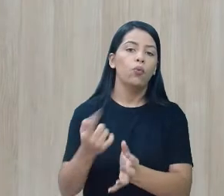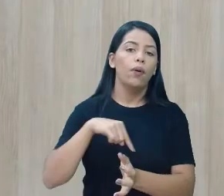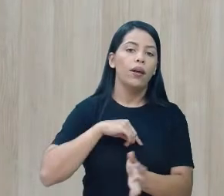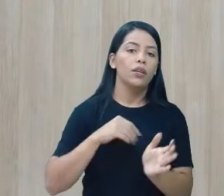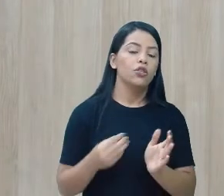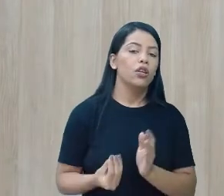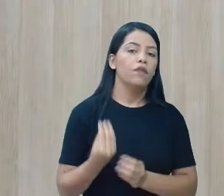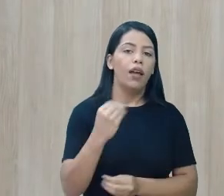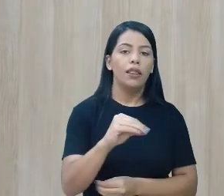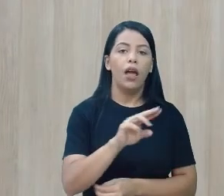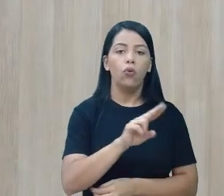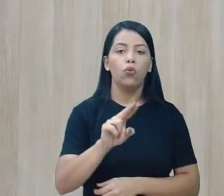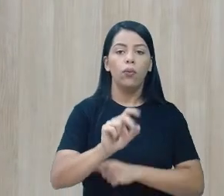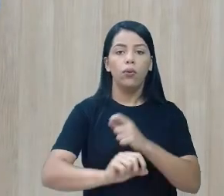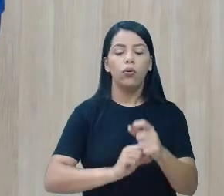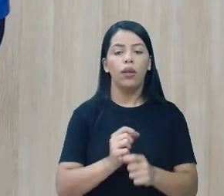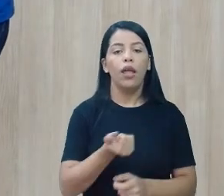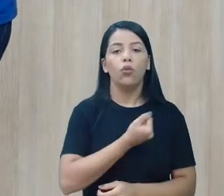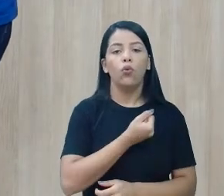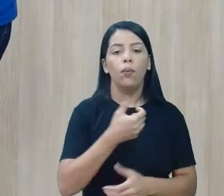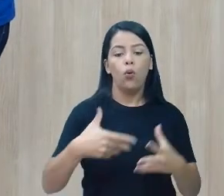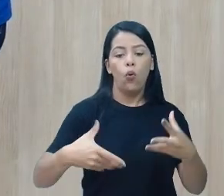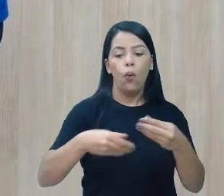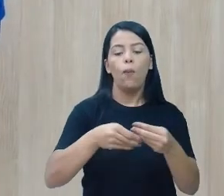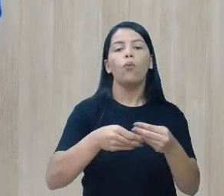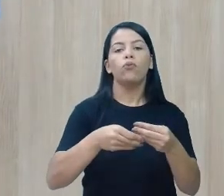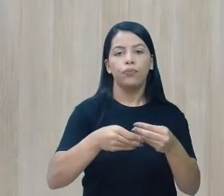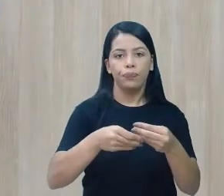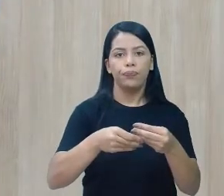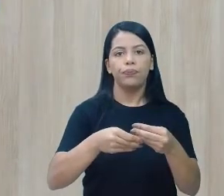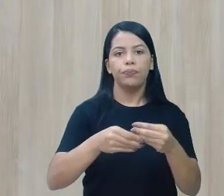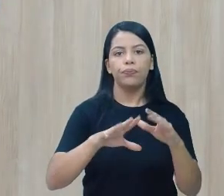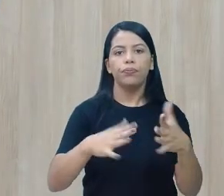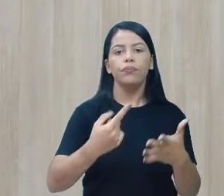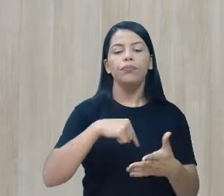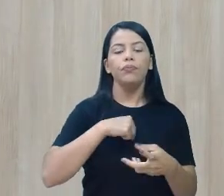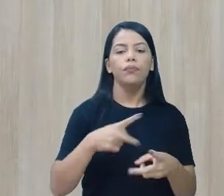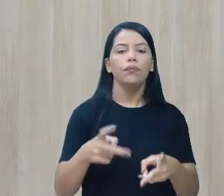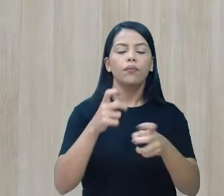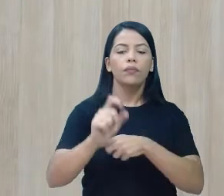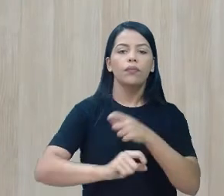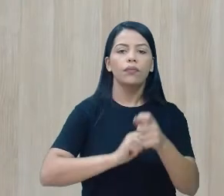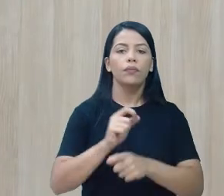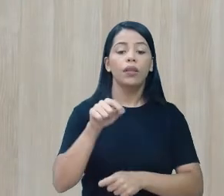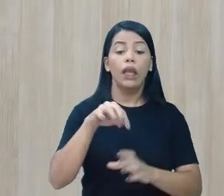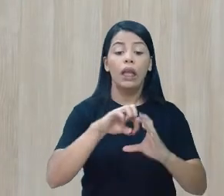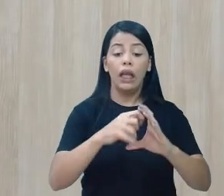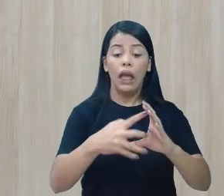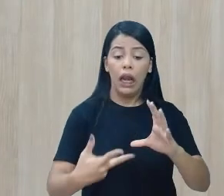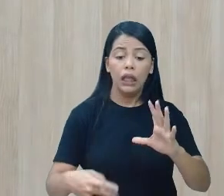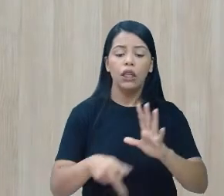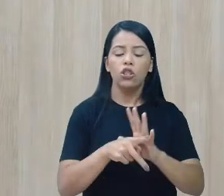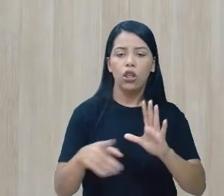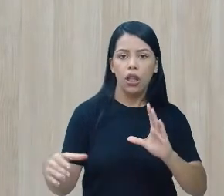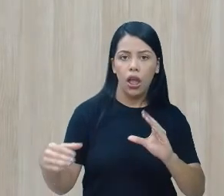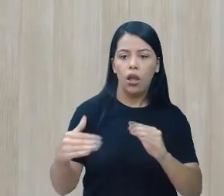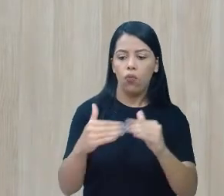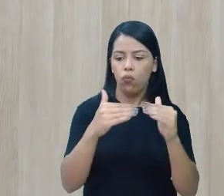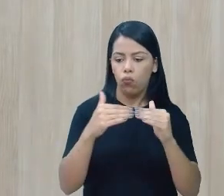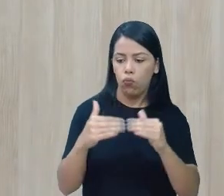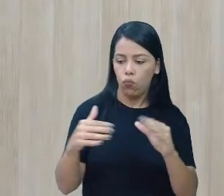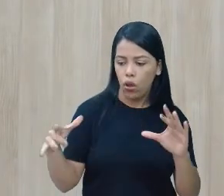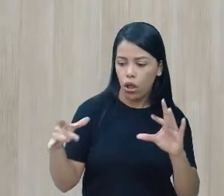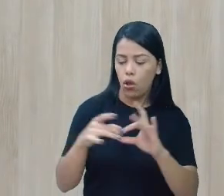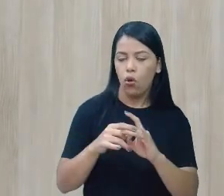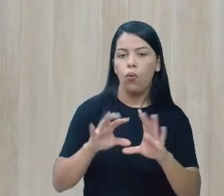números compostos. E aí a gente vai observar que eles acabam tendo essa característica em comum. Dois divisores